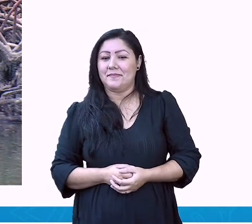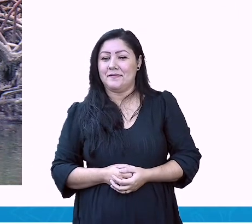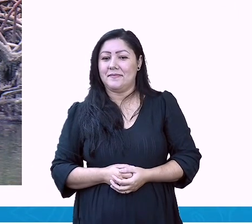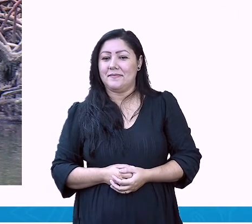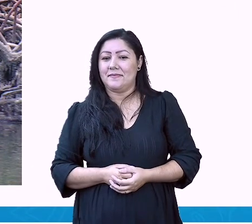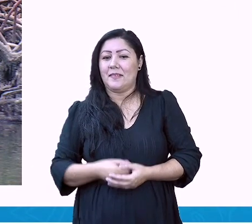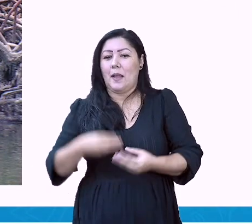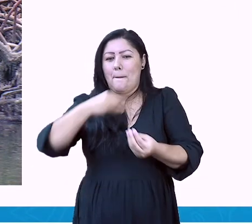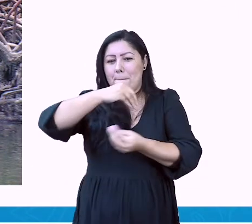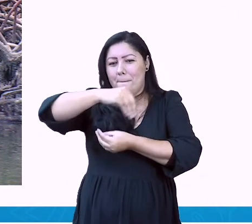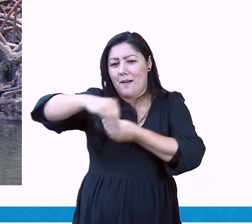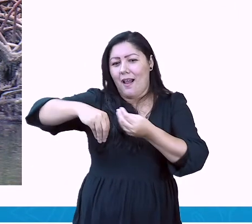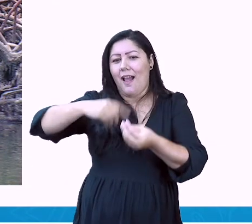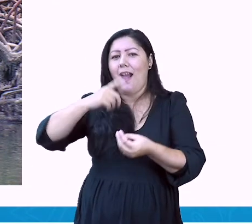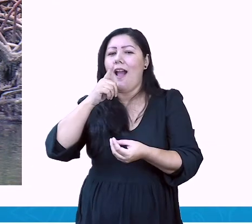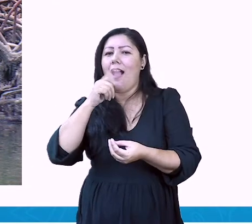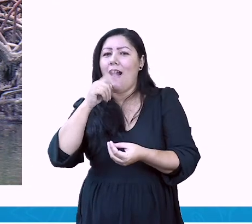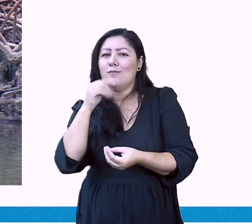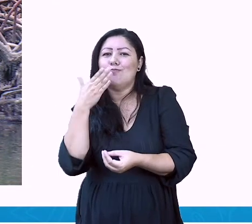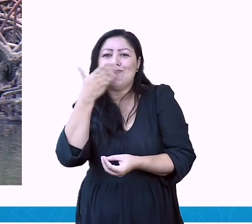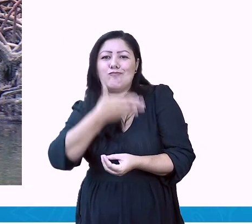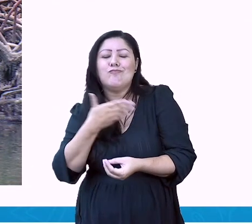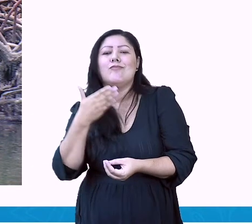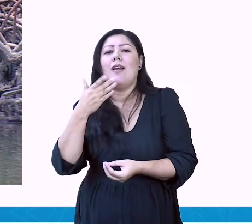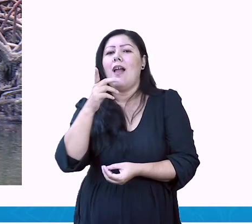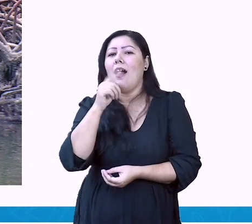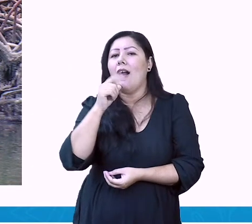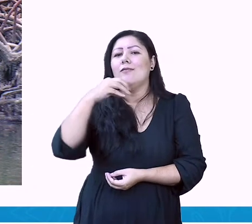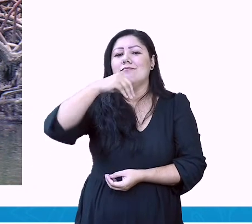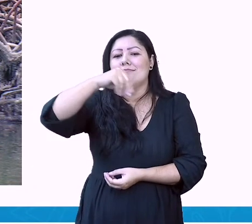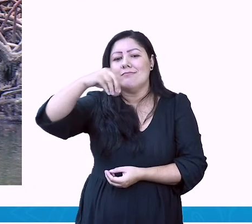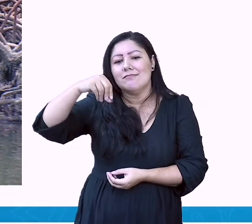da água salgada e da água doce. Isso